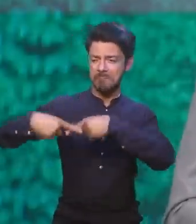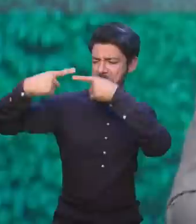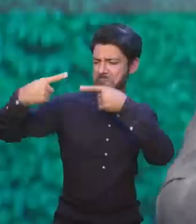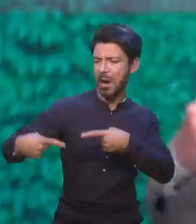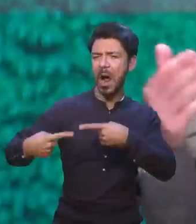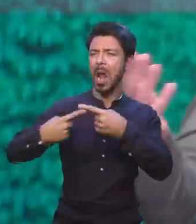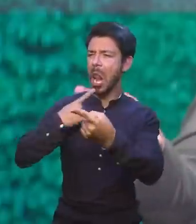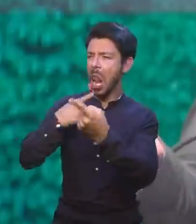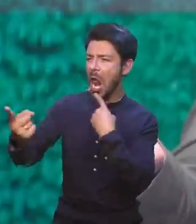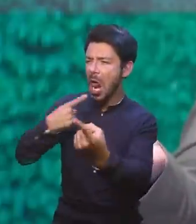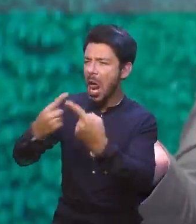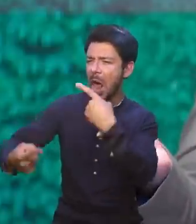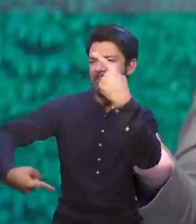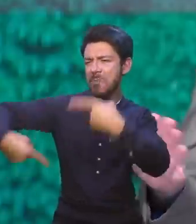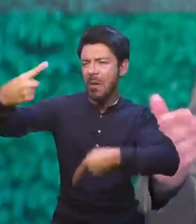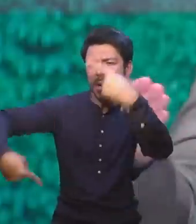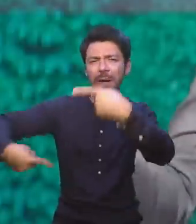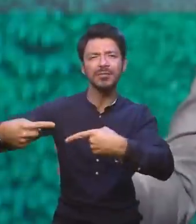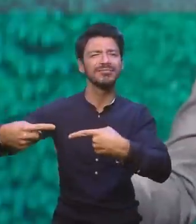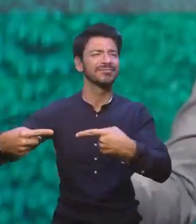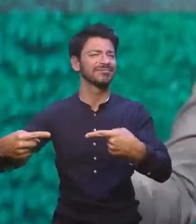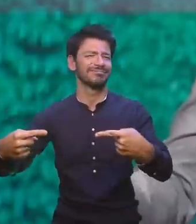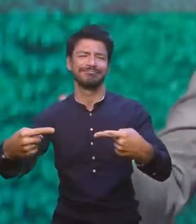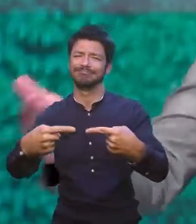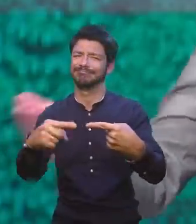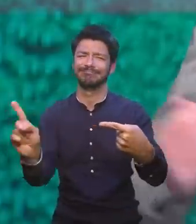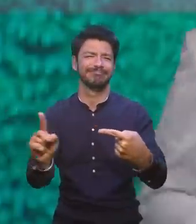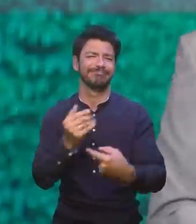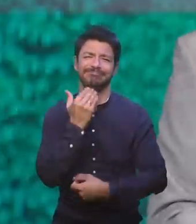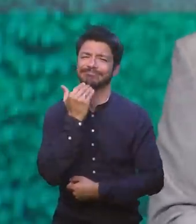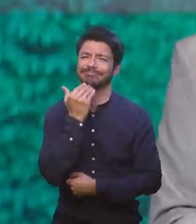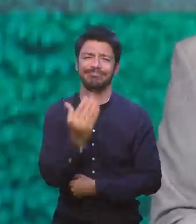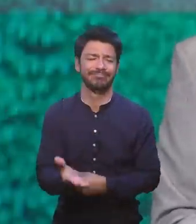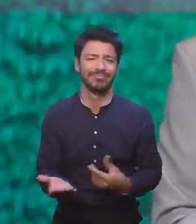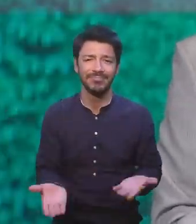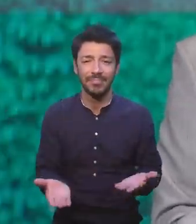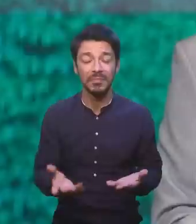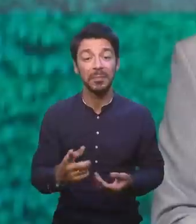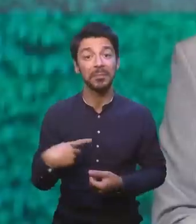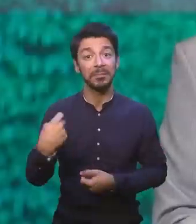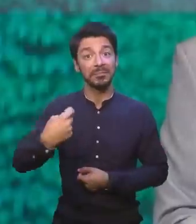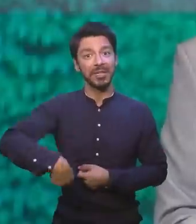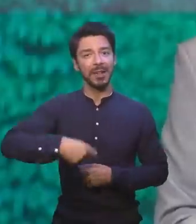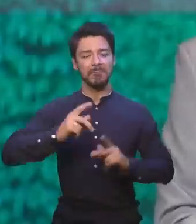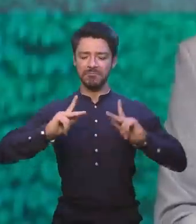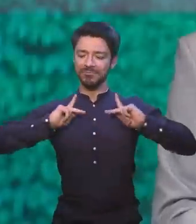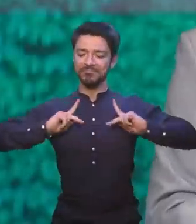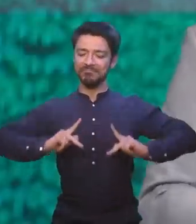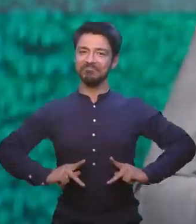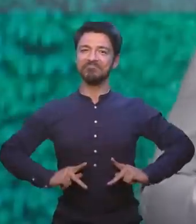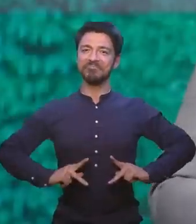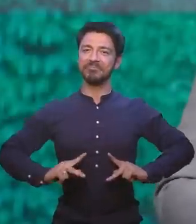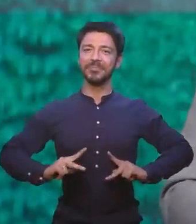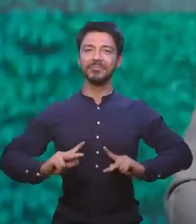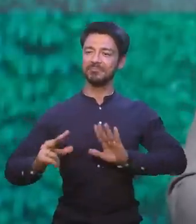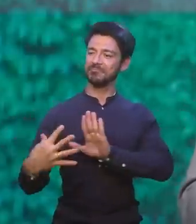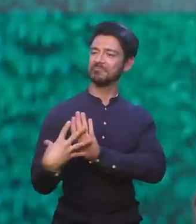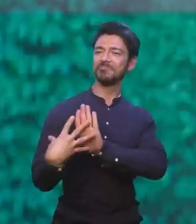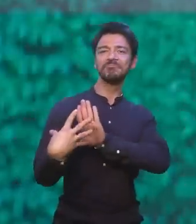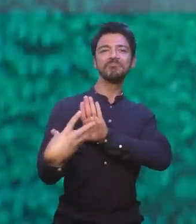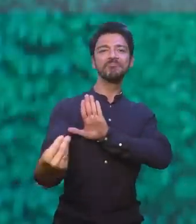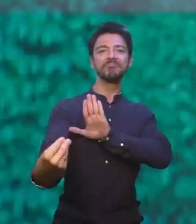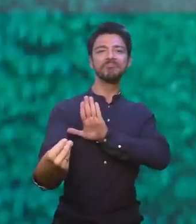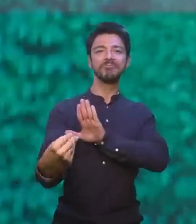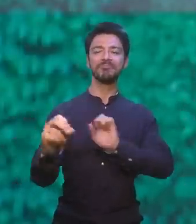Nós enfrentaremos os desafios mostrando qual é o comportamento certo, dando o exemplo. Há momentos,